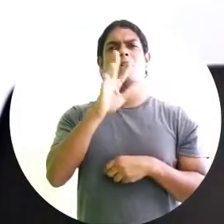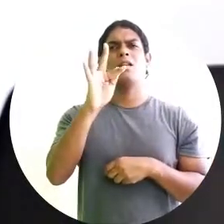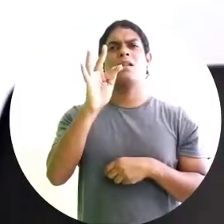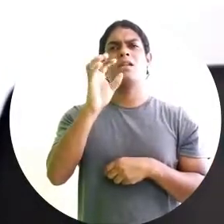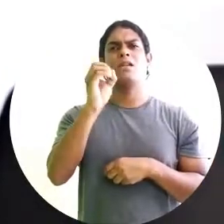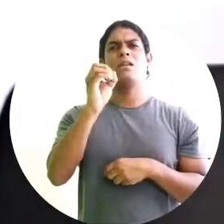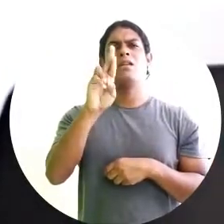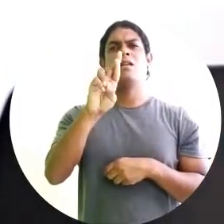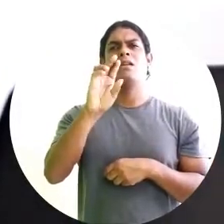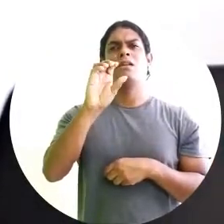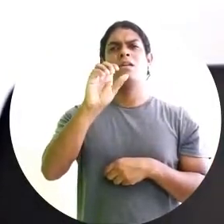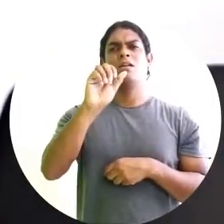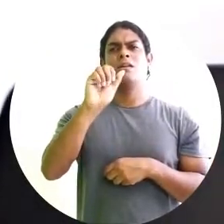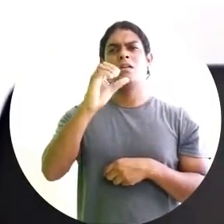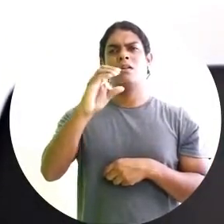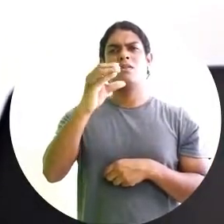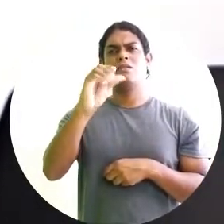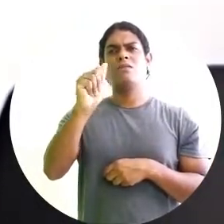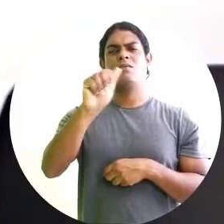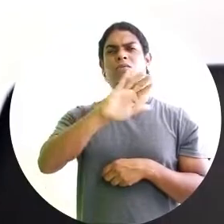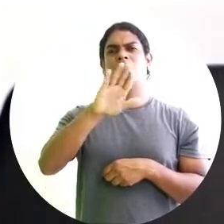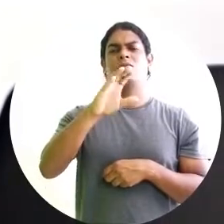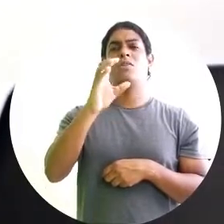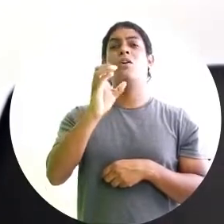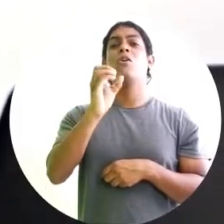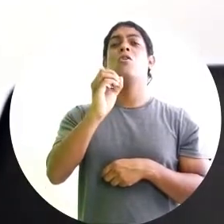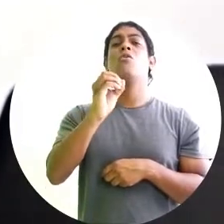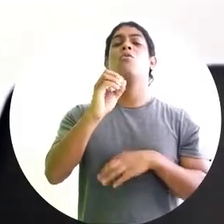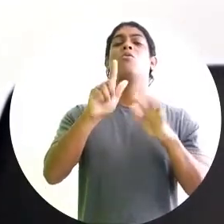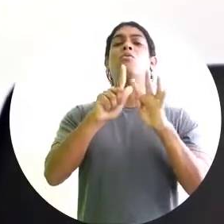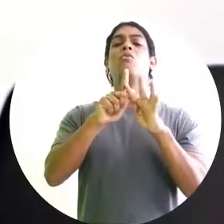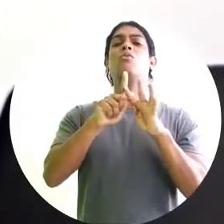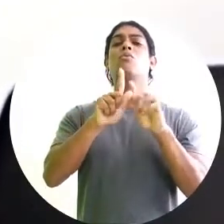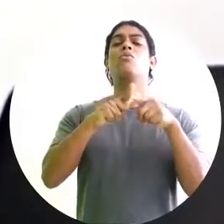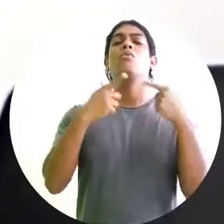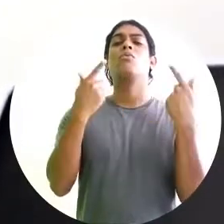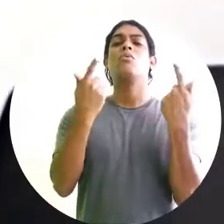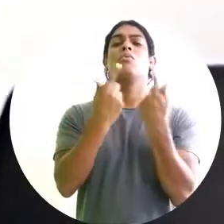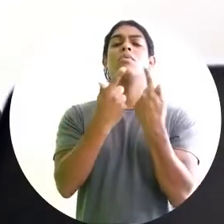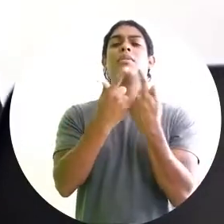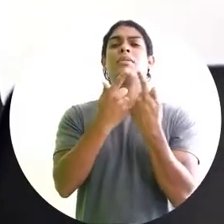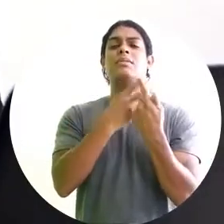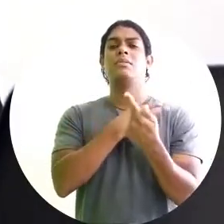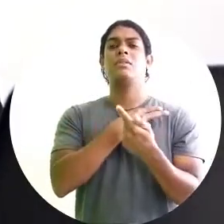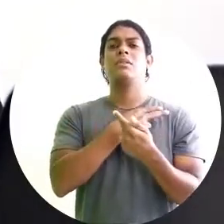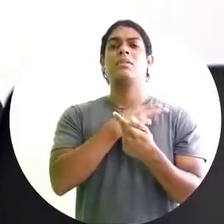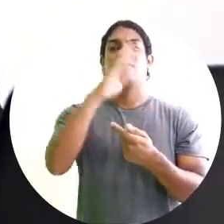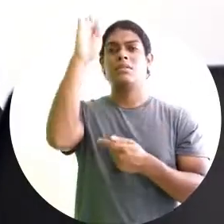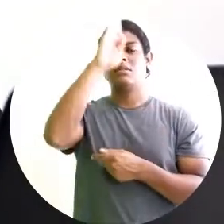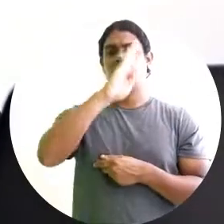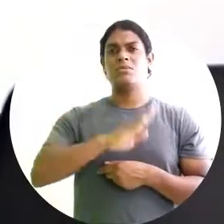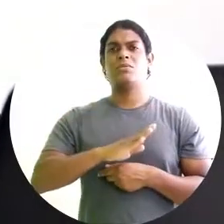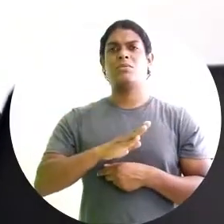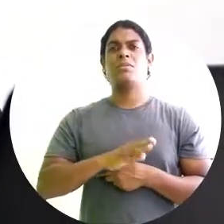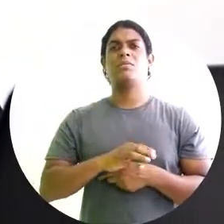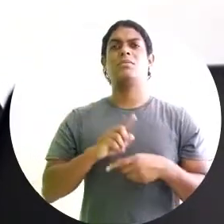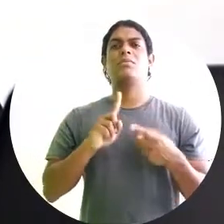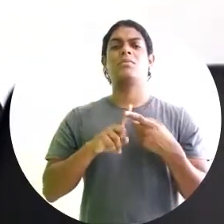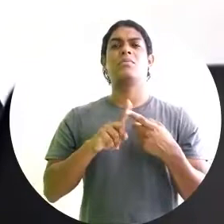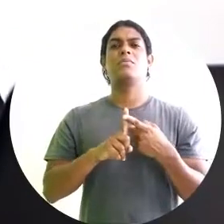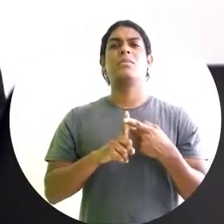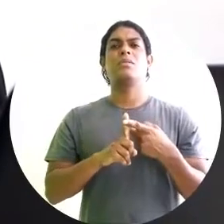nós chamamos de força no Congresso Nacional, força no Poder Legislativo, para que